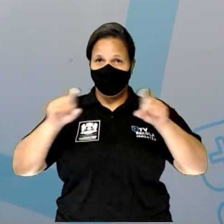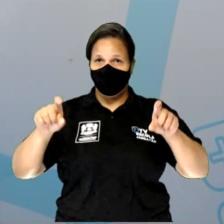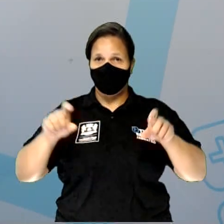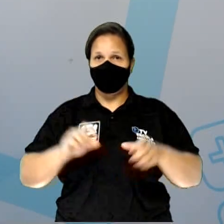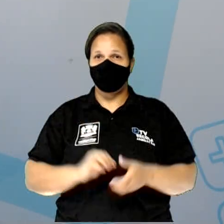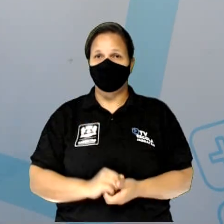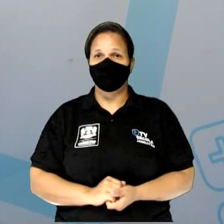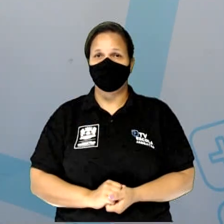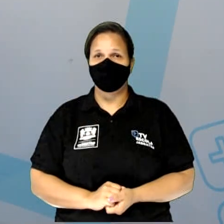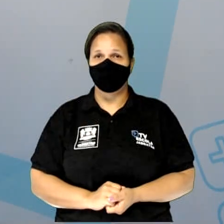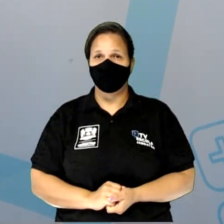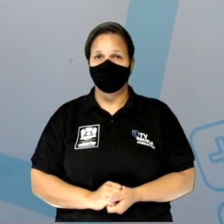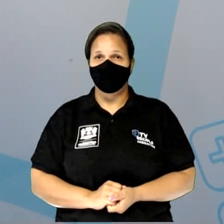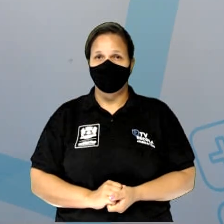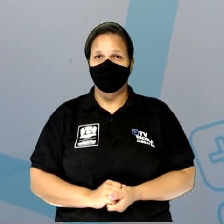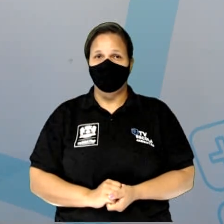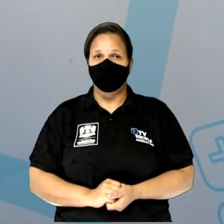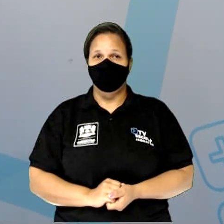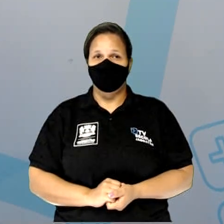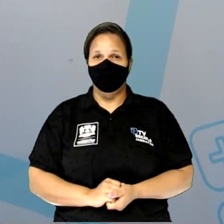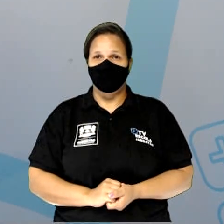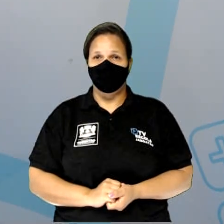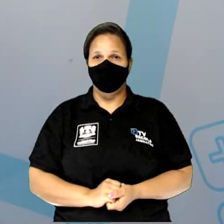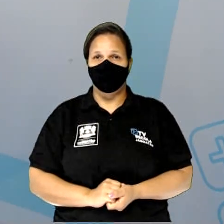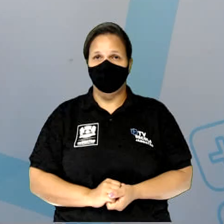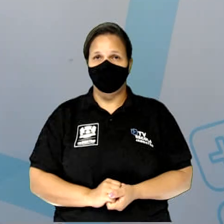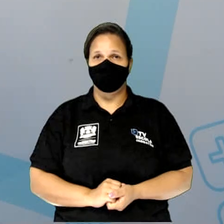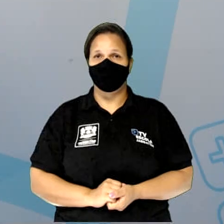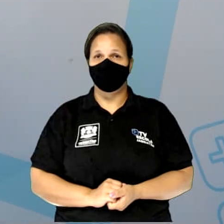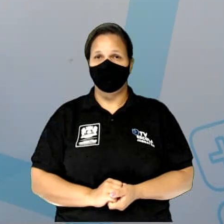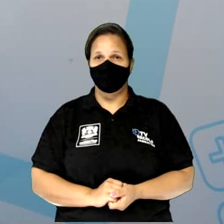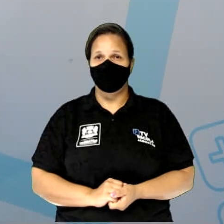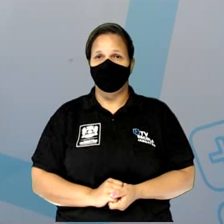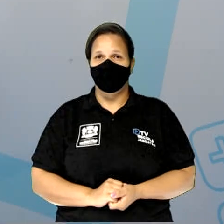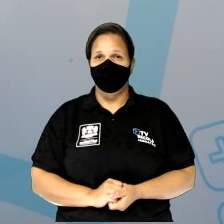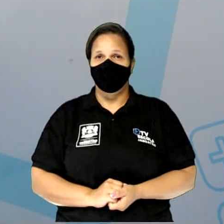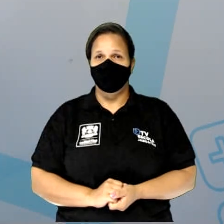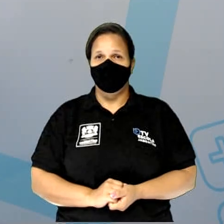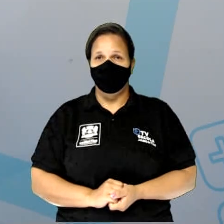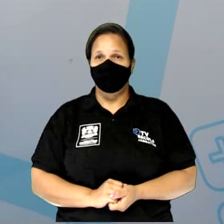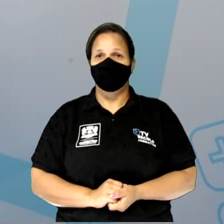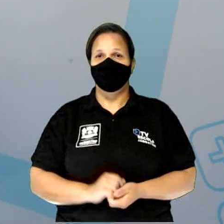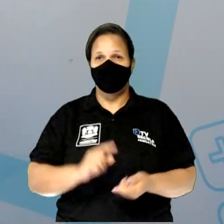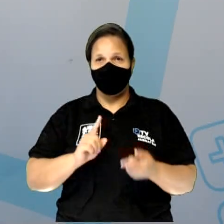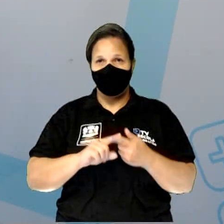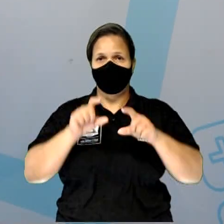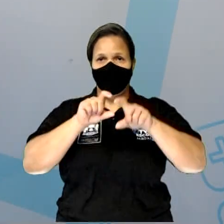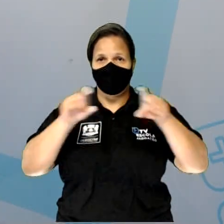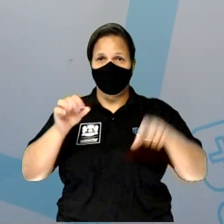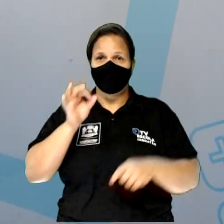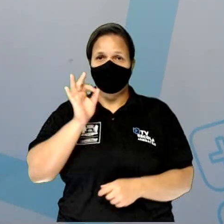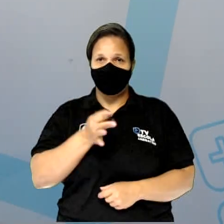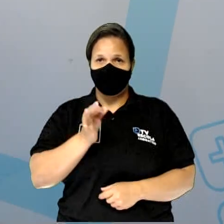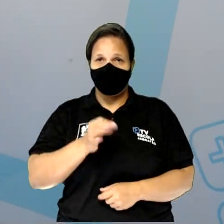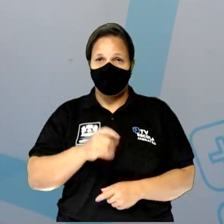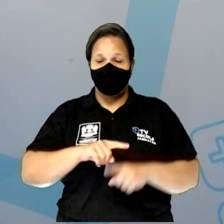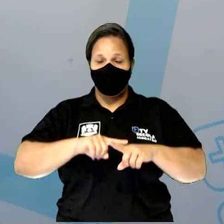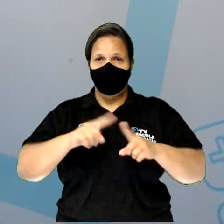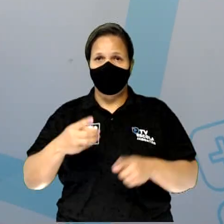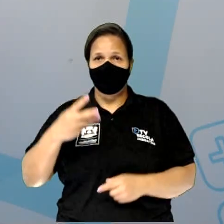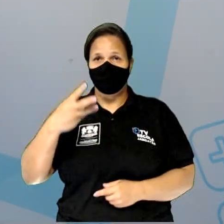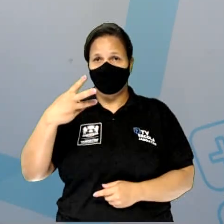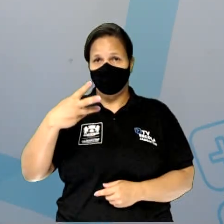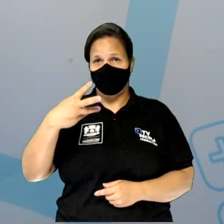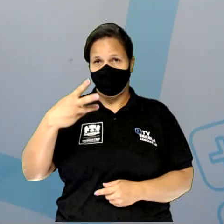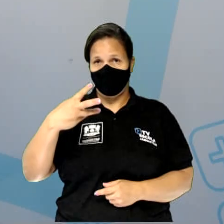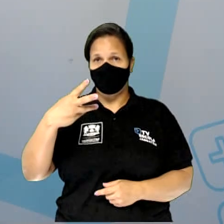do you do if you need help, né? Eu tenho nesse caso if, que também está correta. Já na terceira eu não tenho